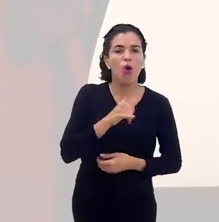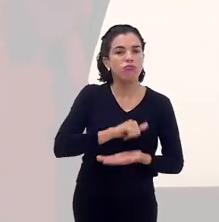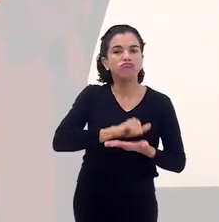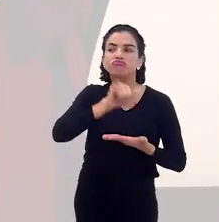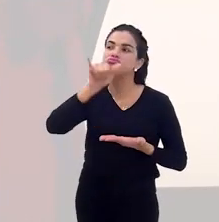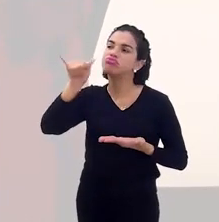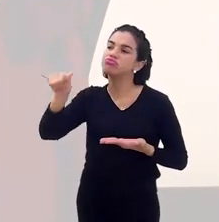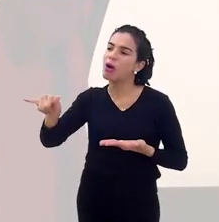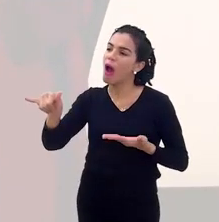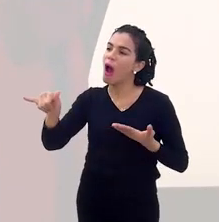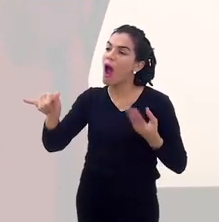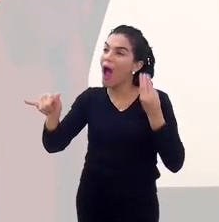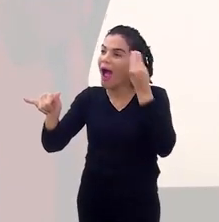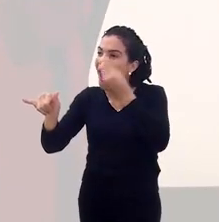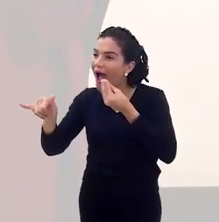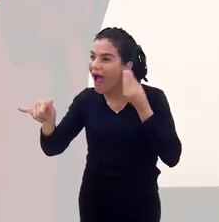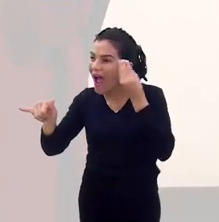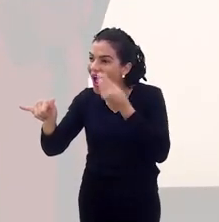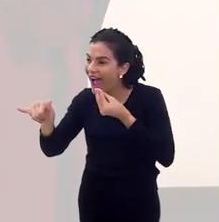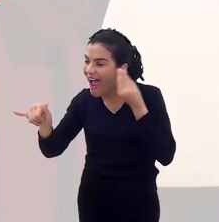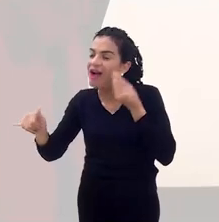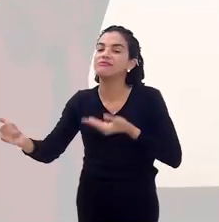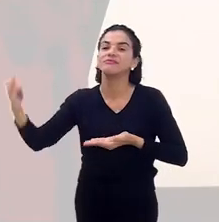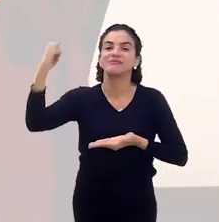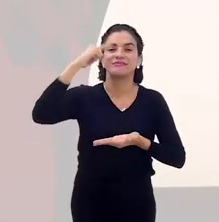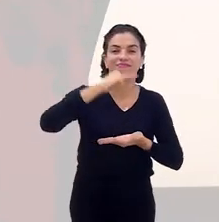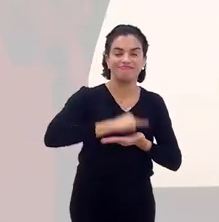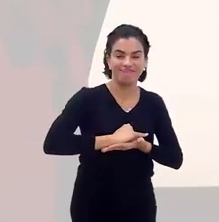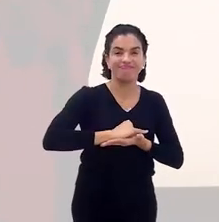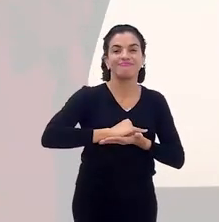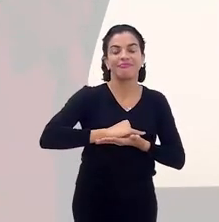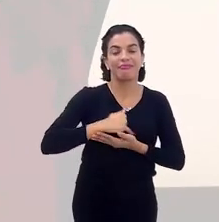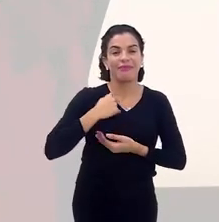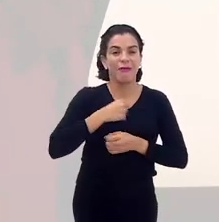bom ir para lá, até ter uma certa experiência,